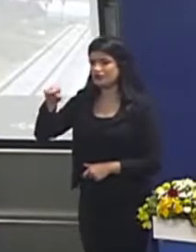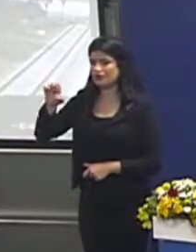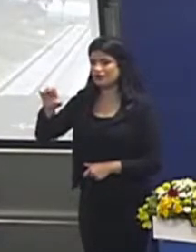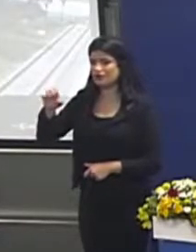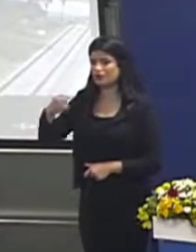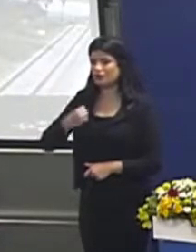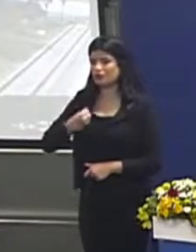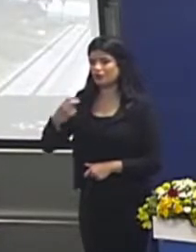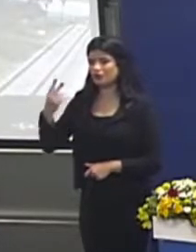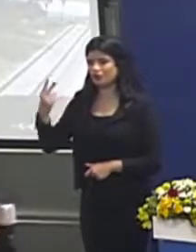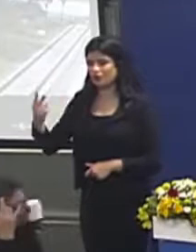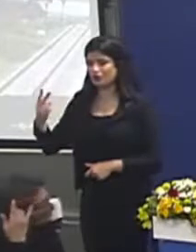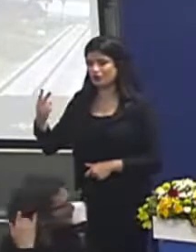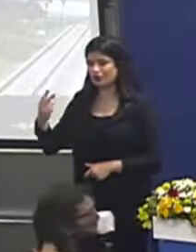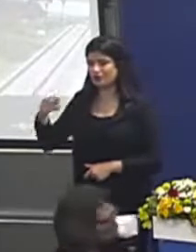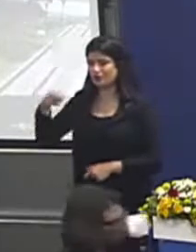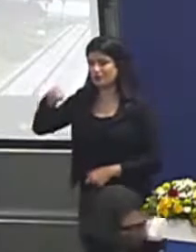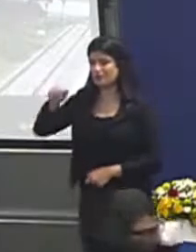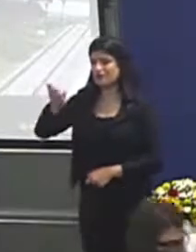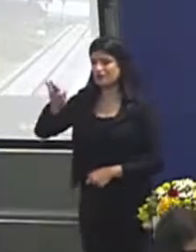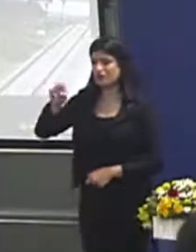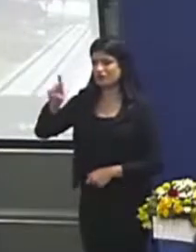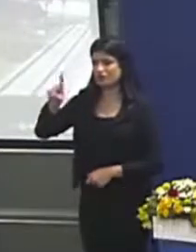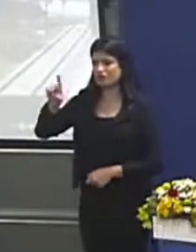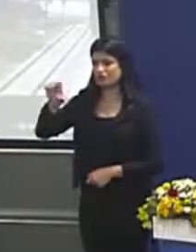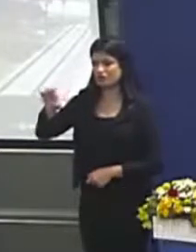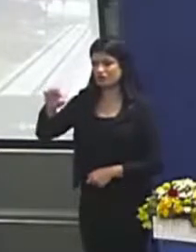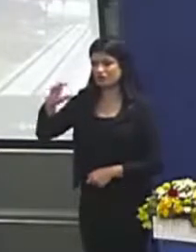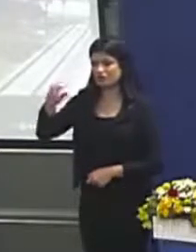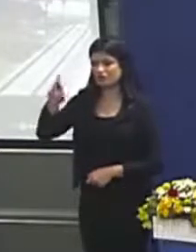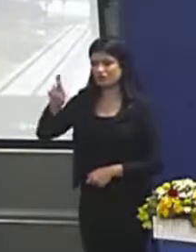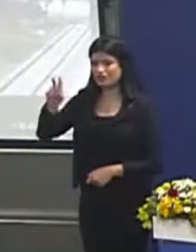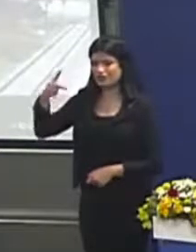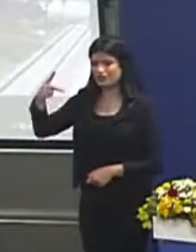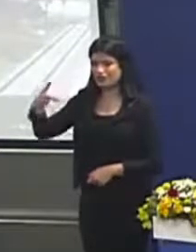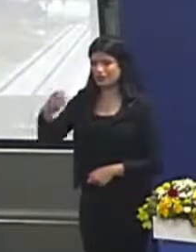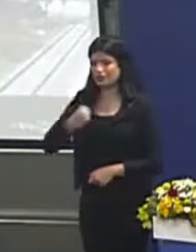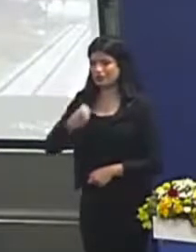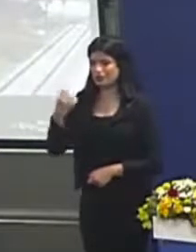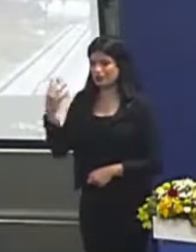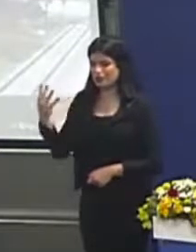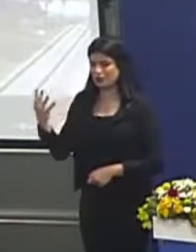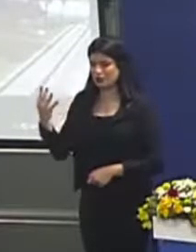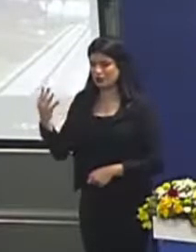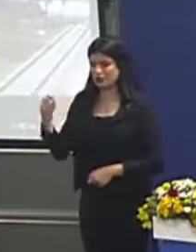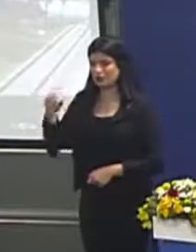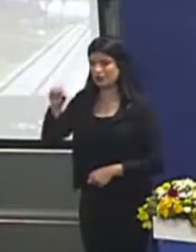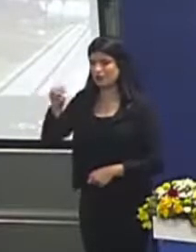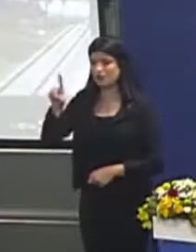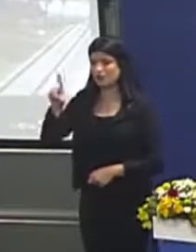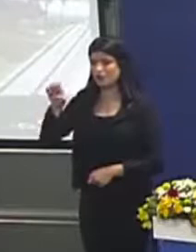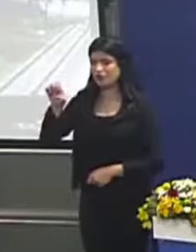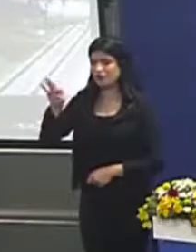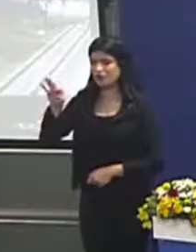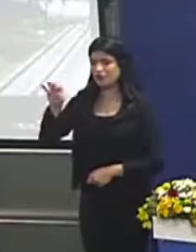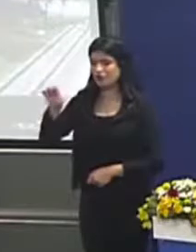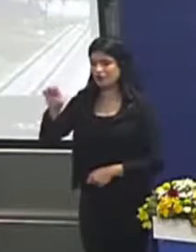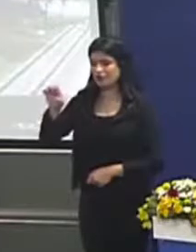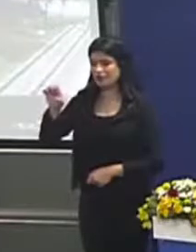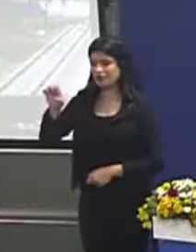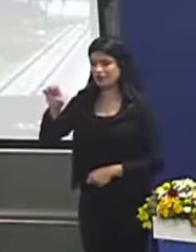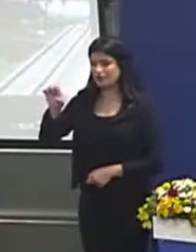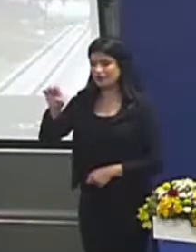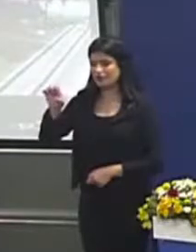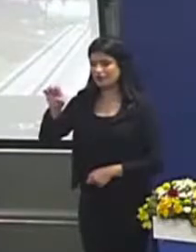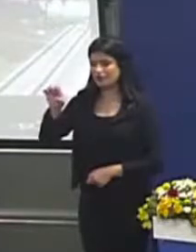número 2, Matilde Néder, sendo o CRP número 4, Odete Van